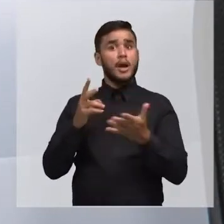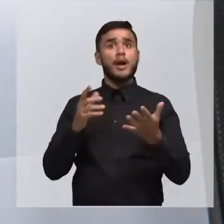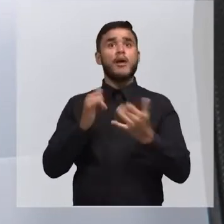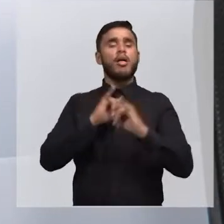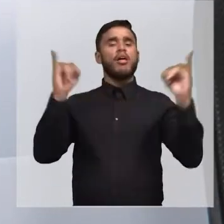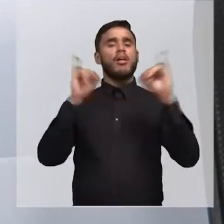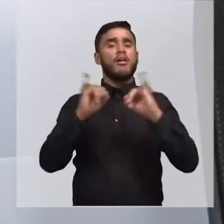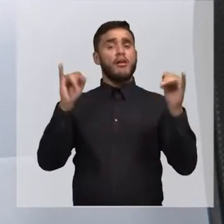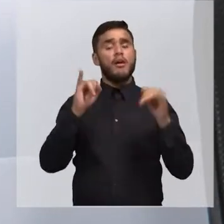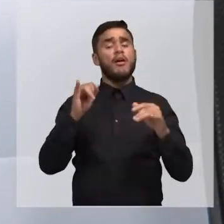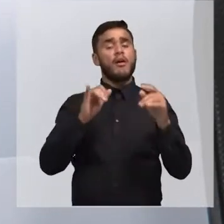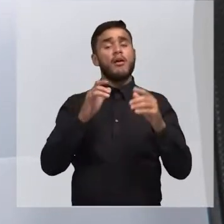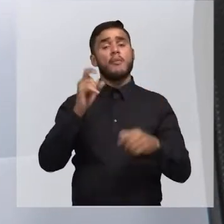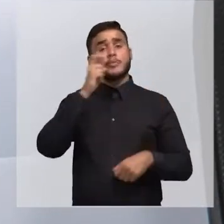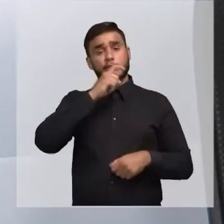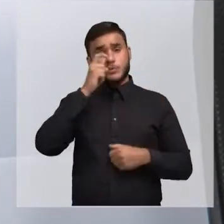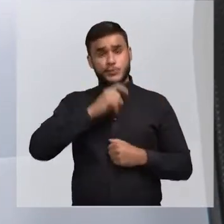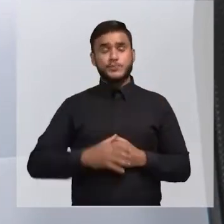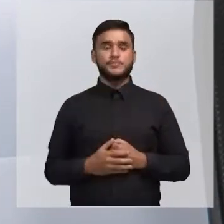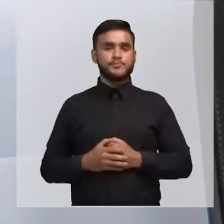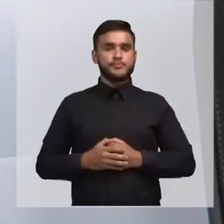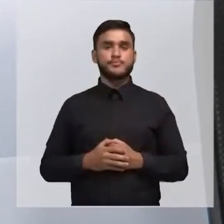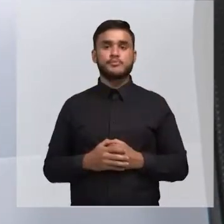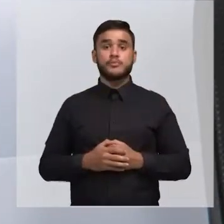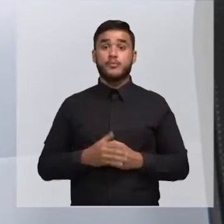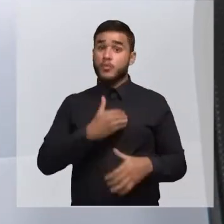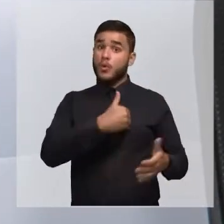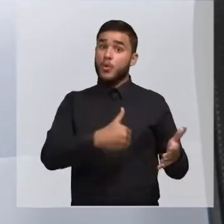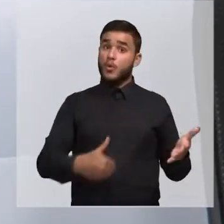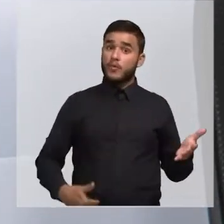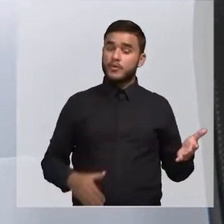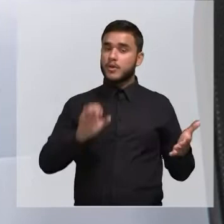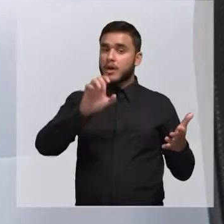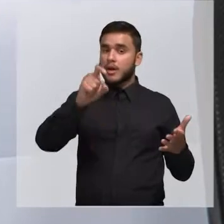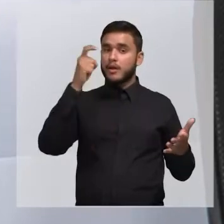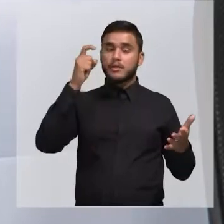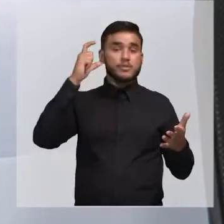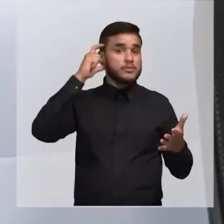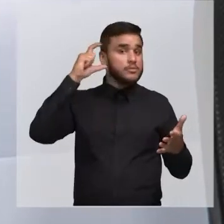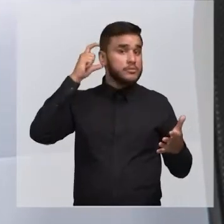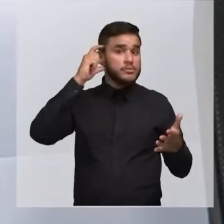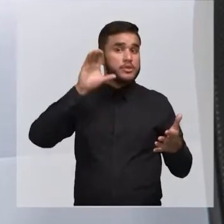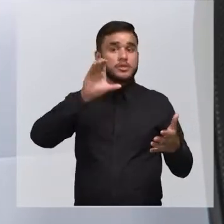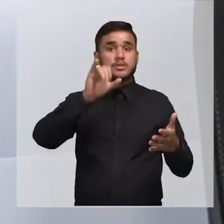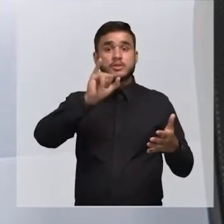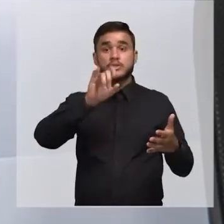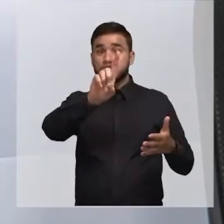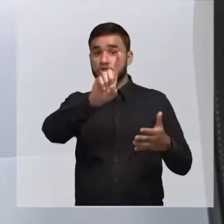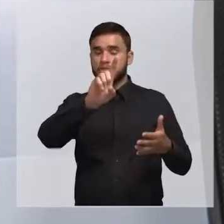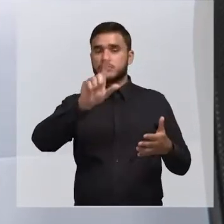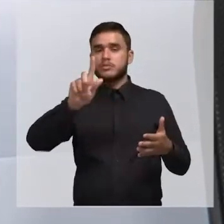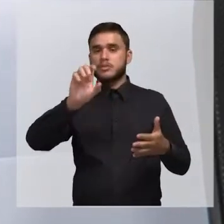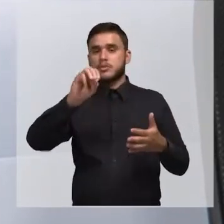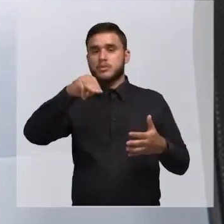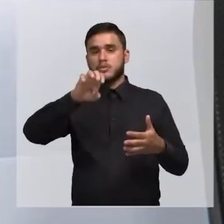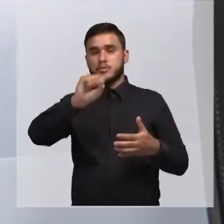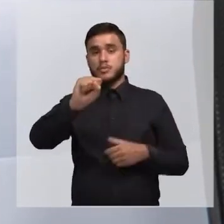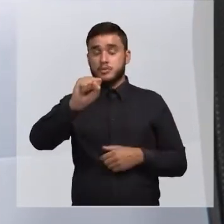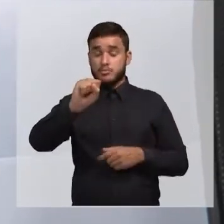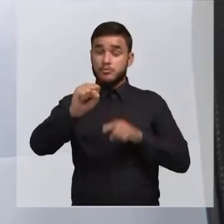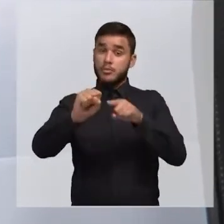Cid Gomes hoje atua em duas frentes. Uma frente nacional, da qual ele é o